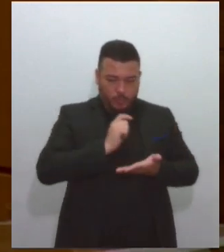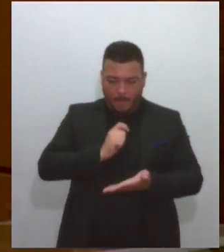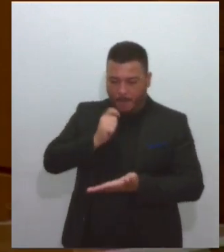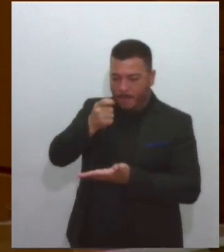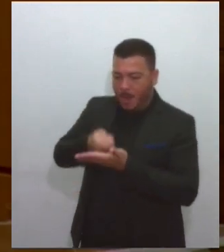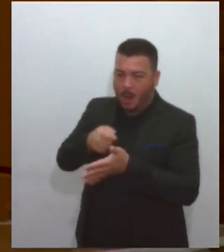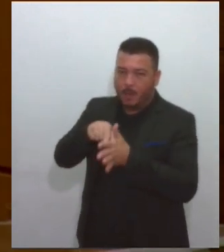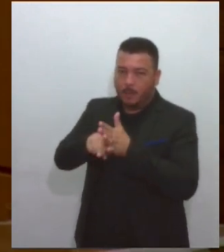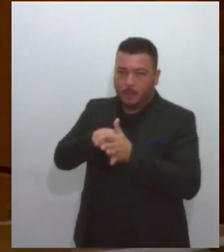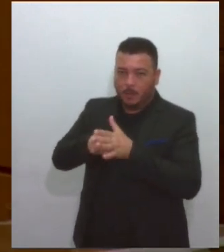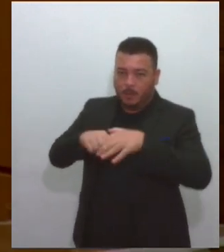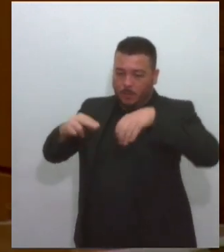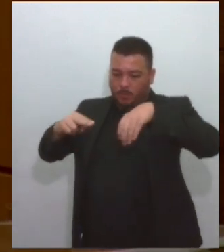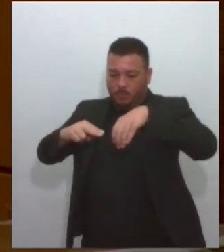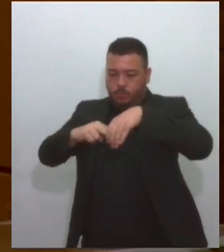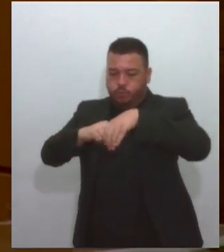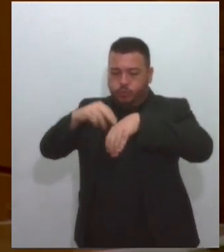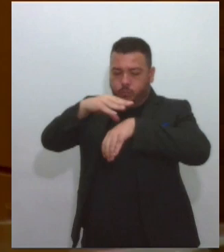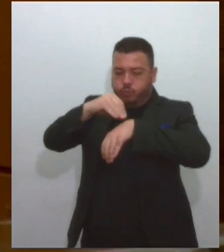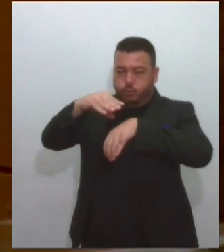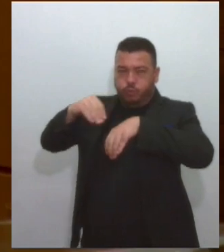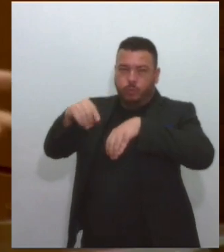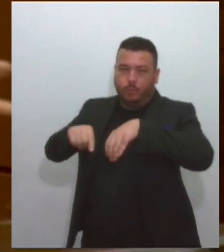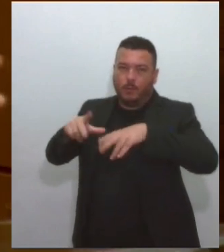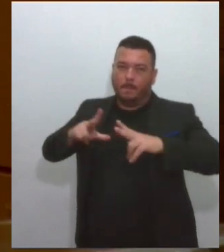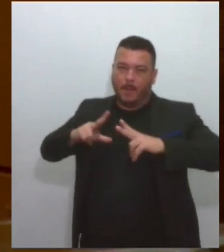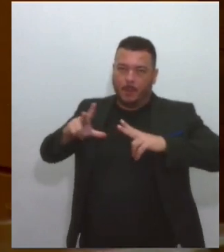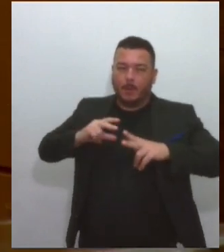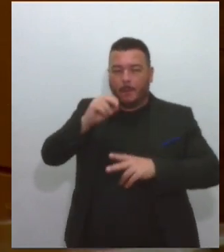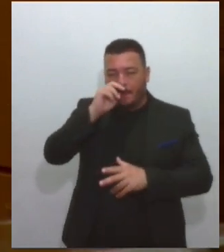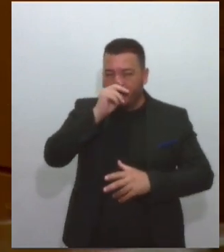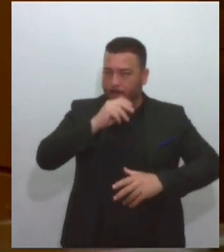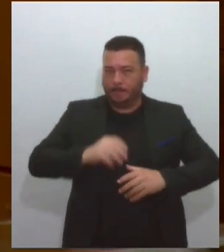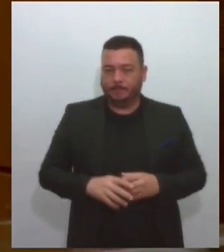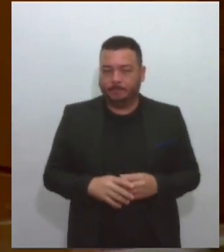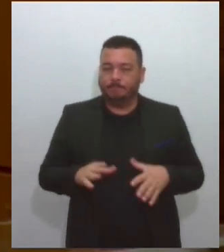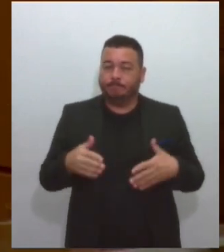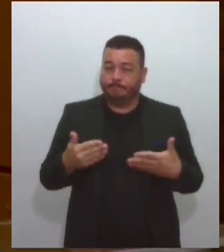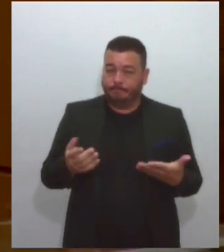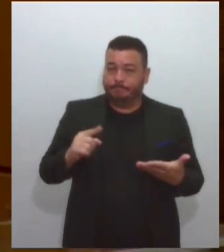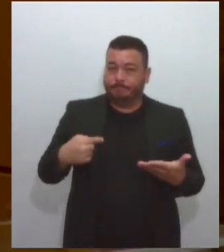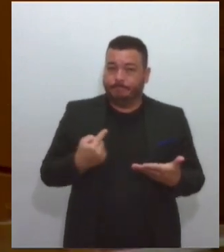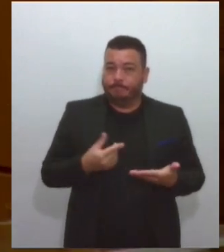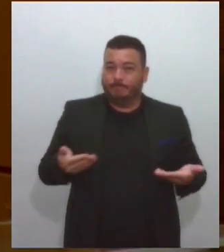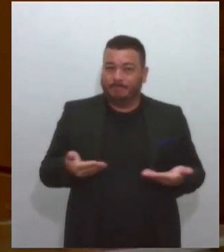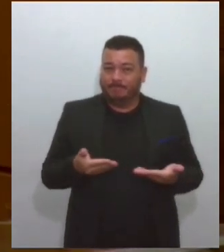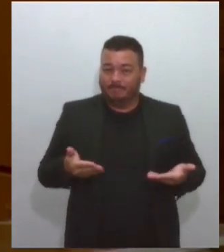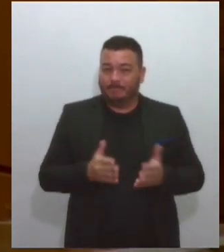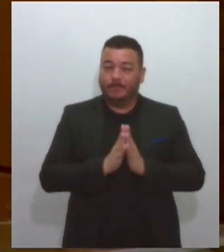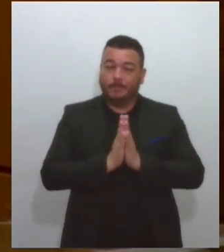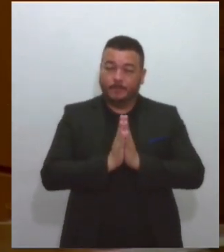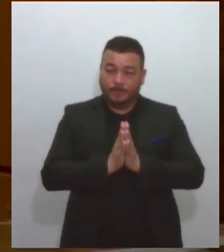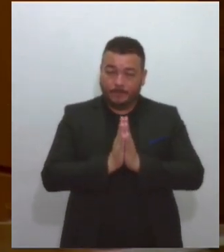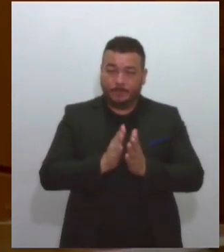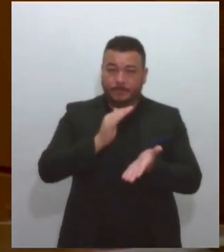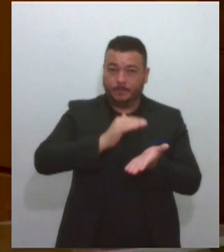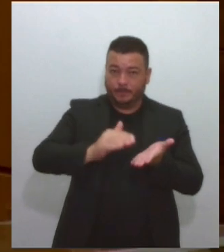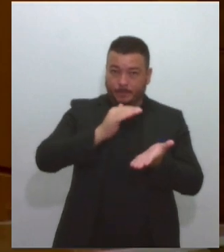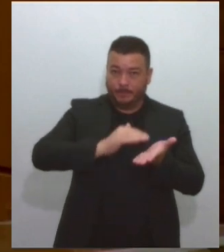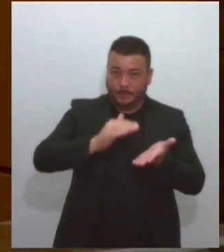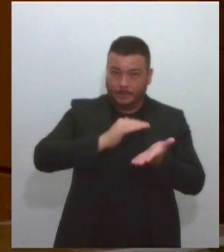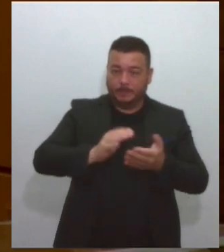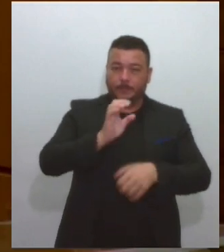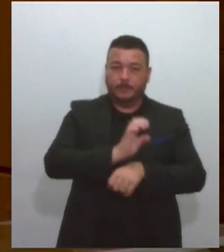ressonância magnética de forma particular. E lógico que a gente faz hoje um apelo ao secretário de Estado da